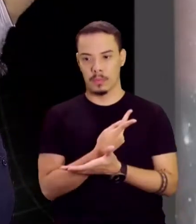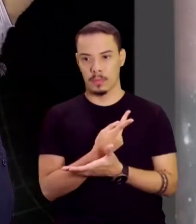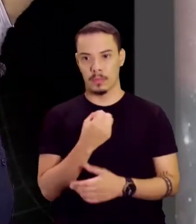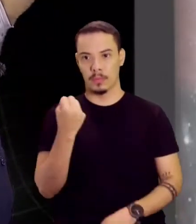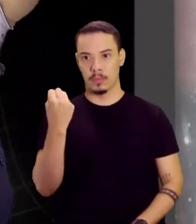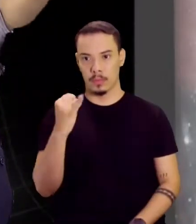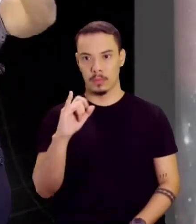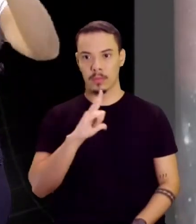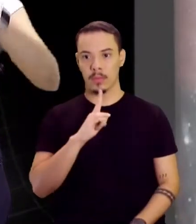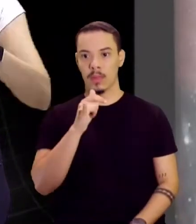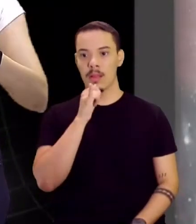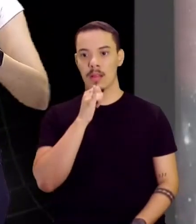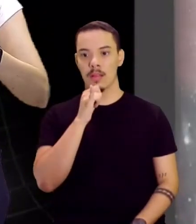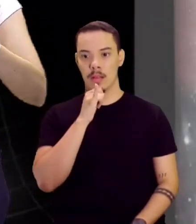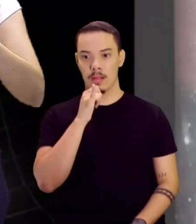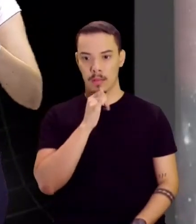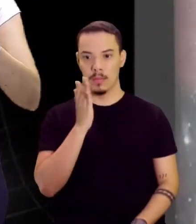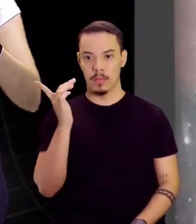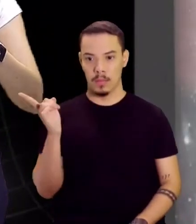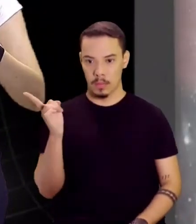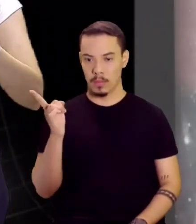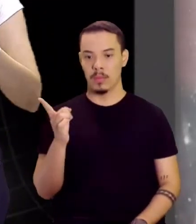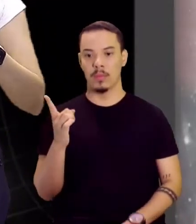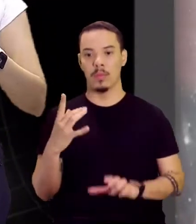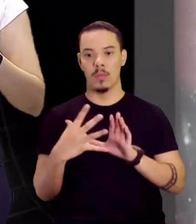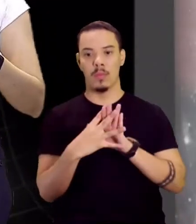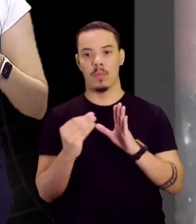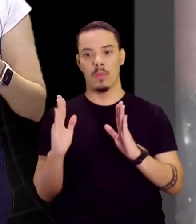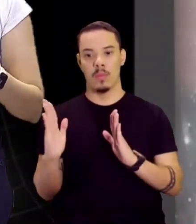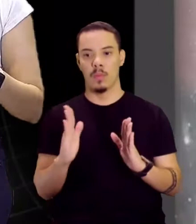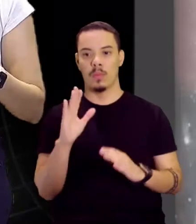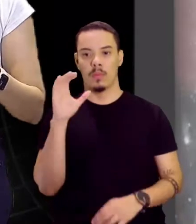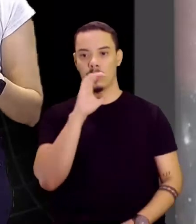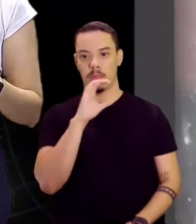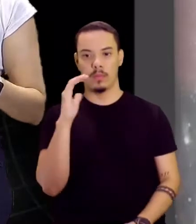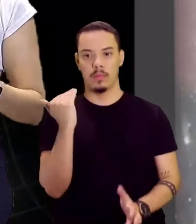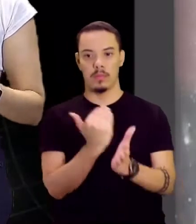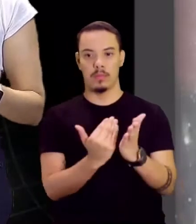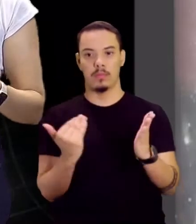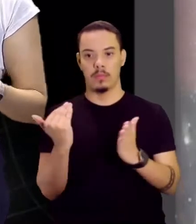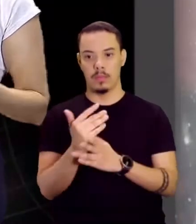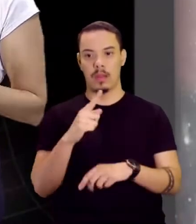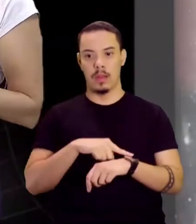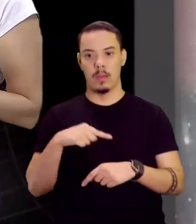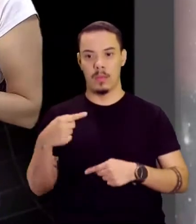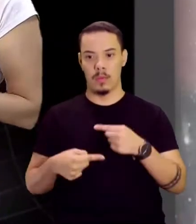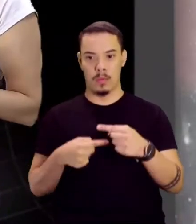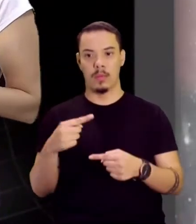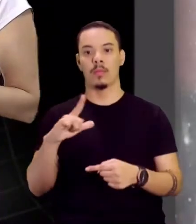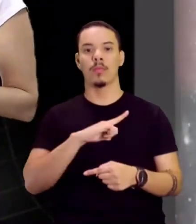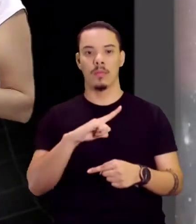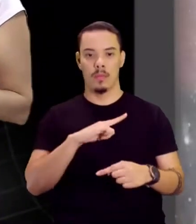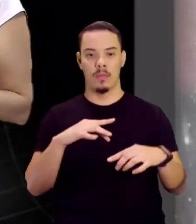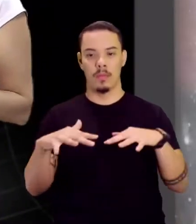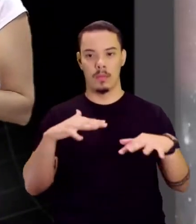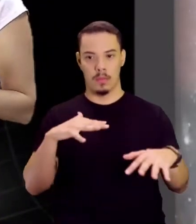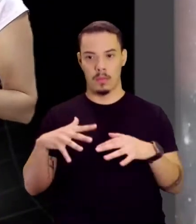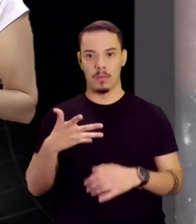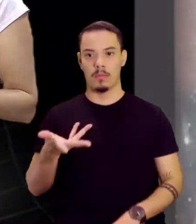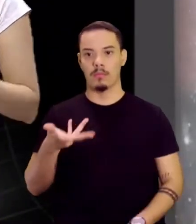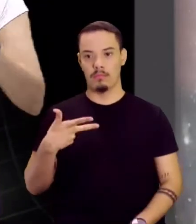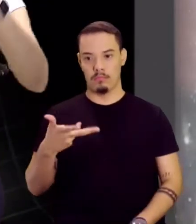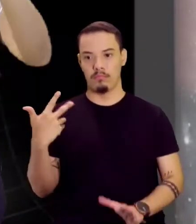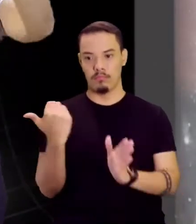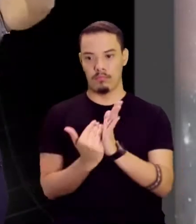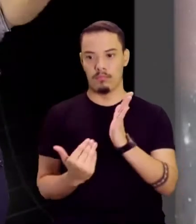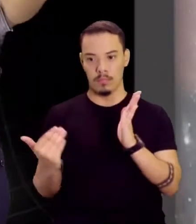ele sai, por exemplo, daqui para cá, o módulo da velocidade está aumentando com o passar do tempo, eu tenho um movimento acelerado.